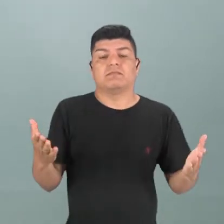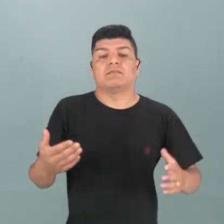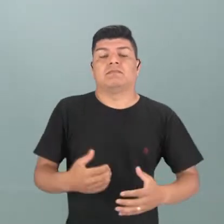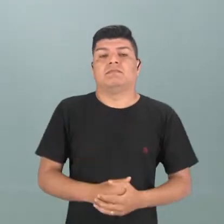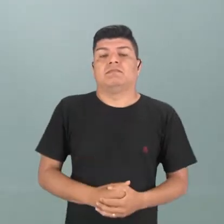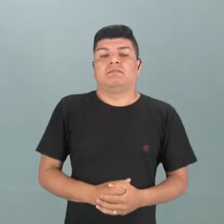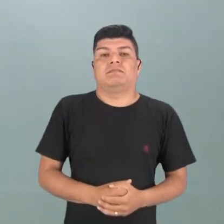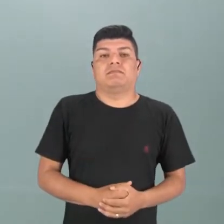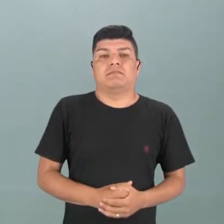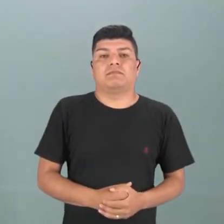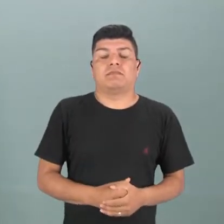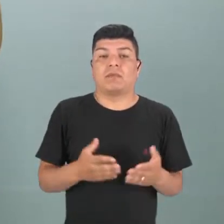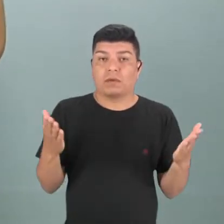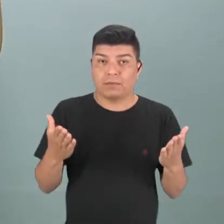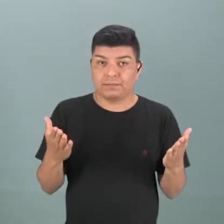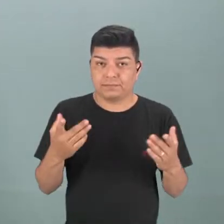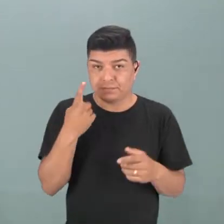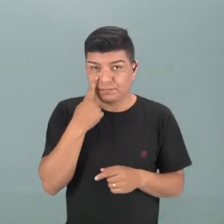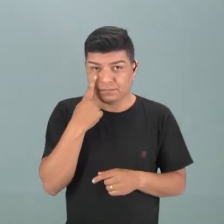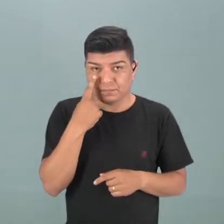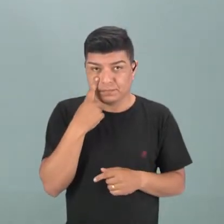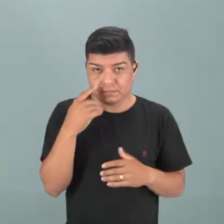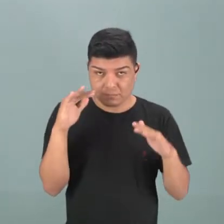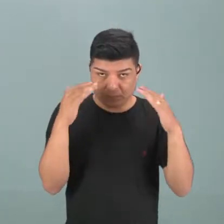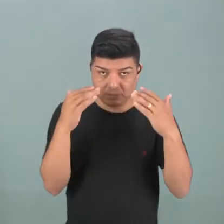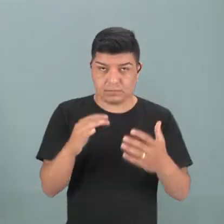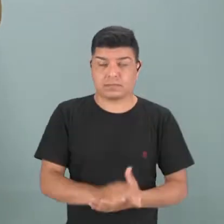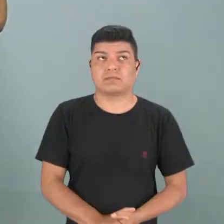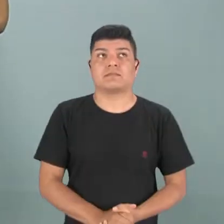né, sobre, observe aqui comigo, ó,